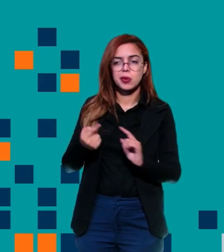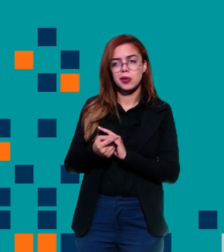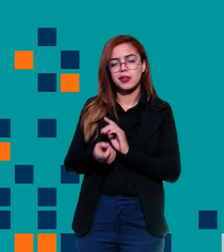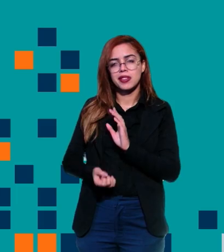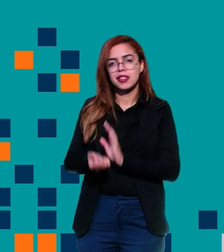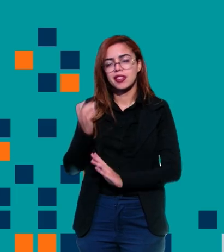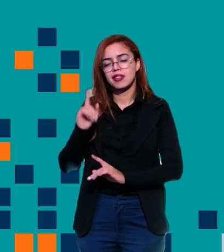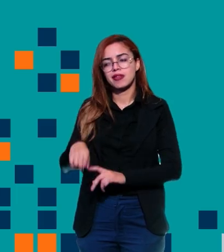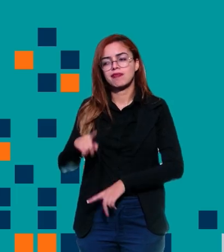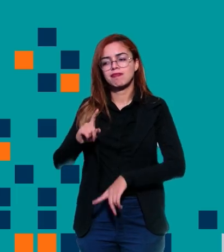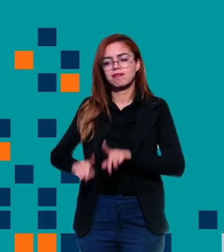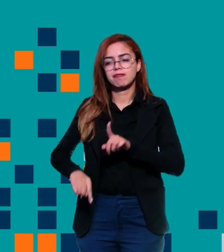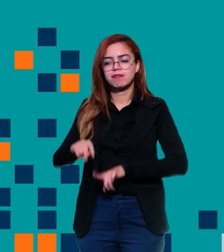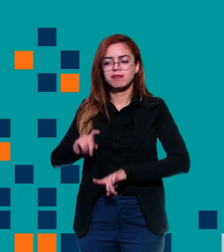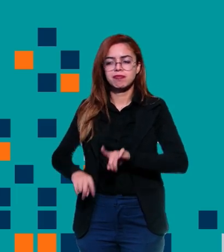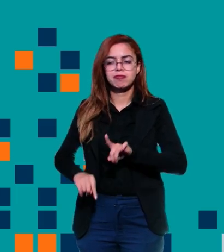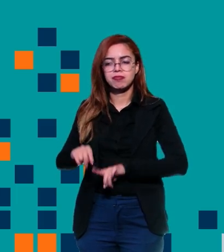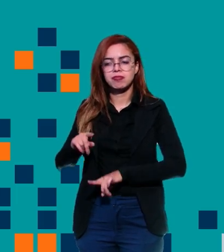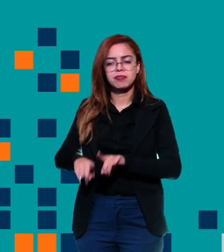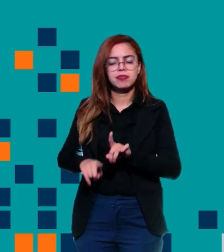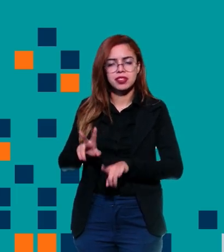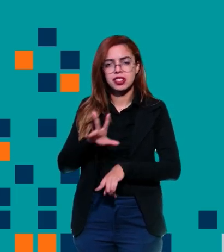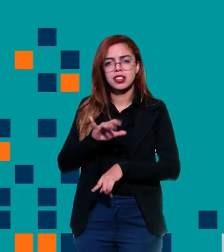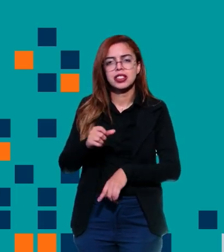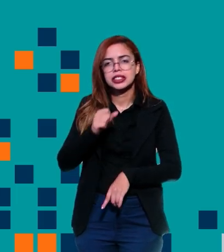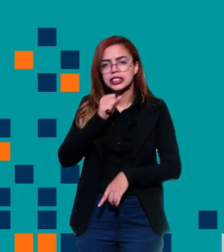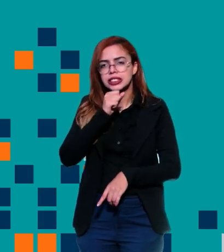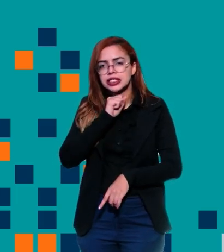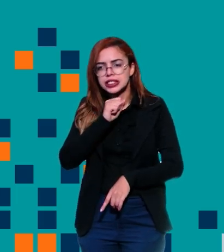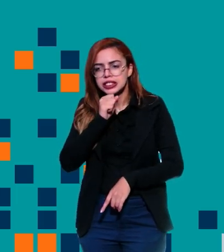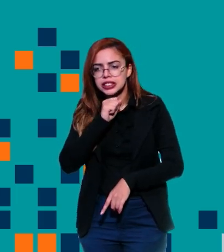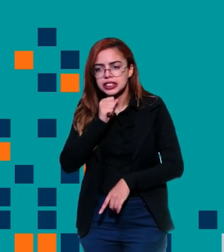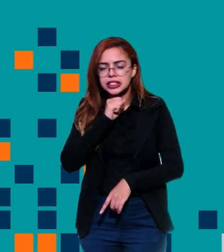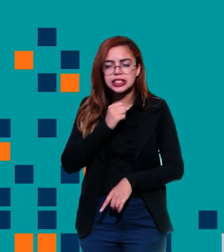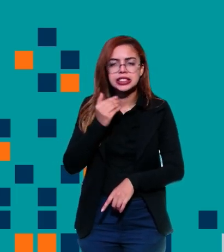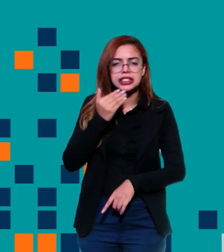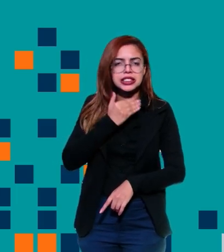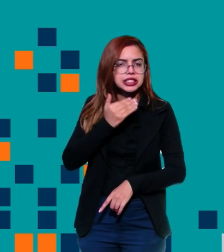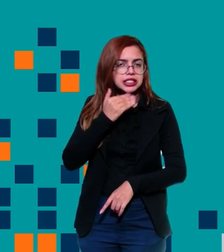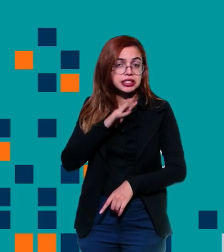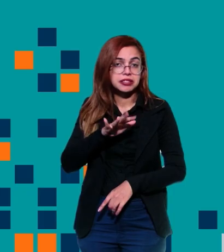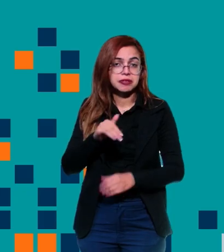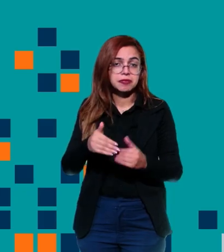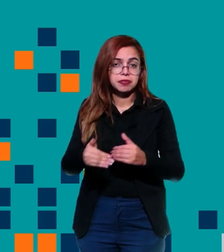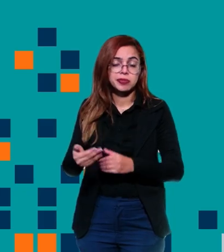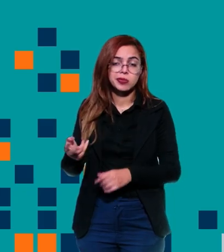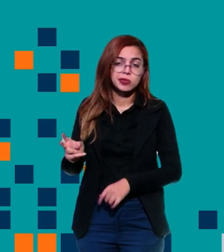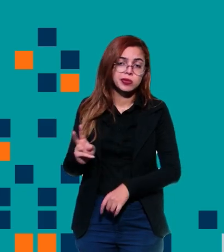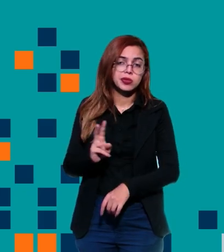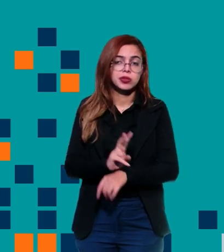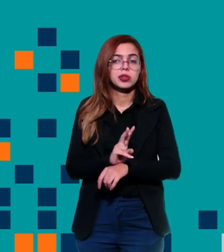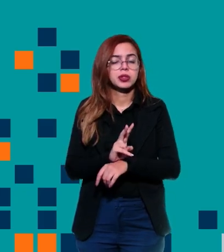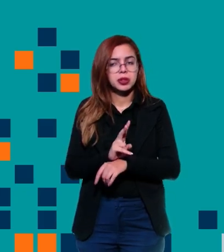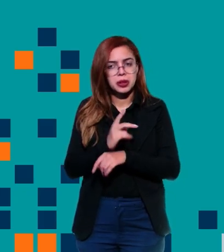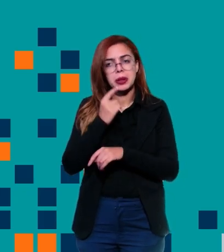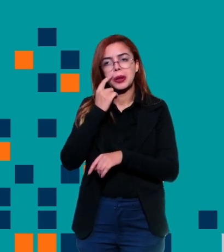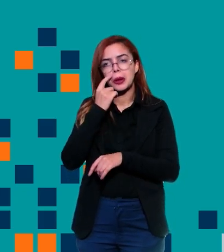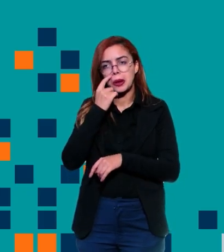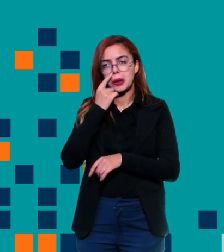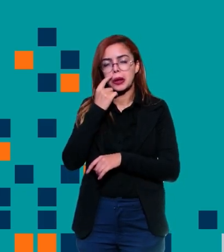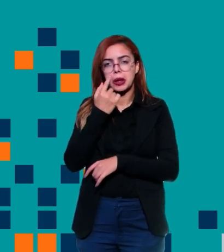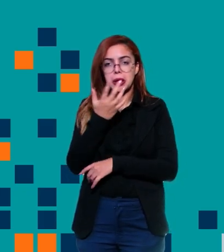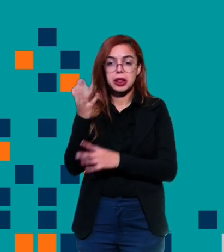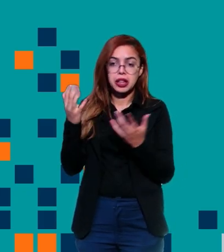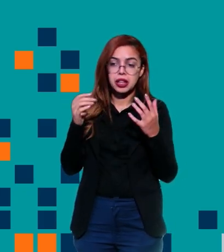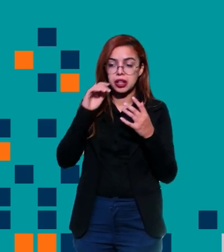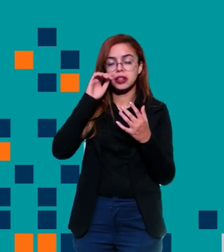tem elementos que vão envelhecer, vão apodrecer, eventualmente, para proteger todo o resto, né? Então, o